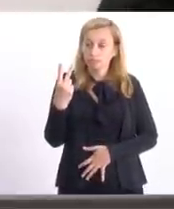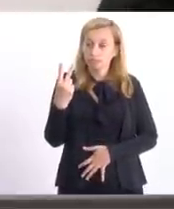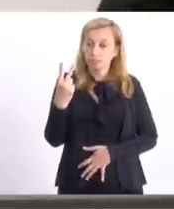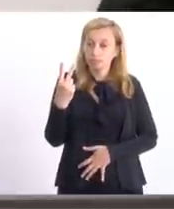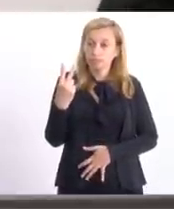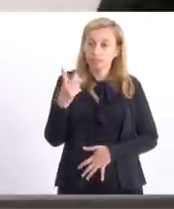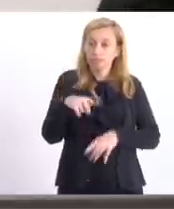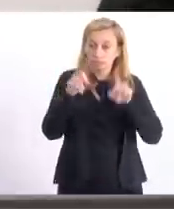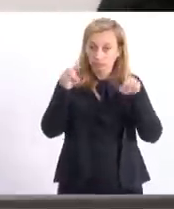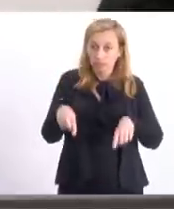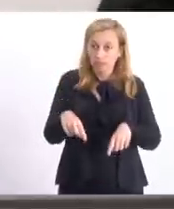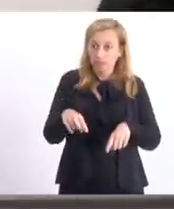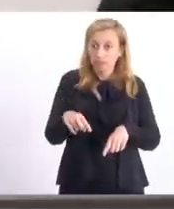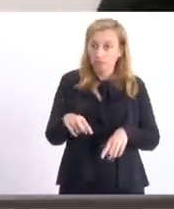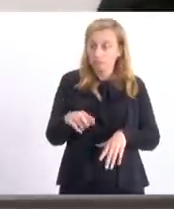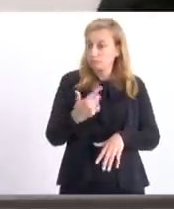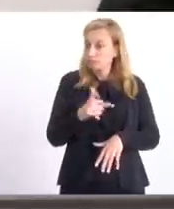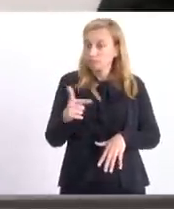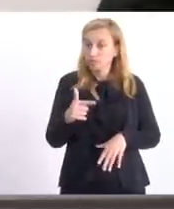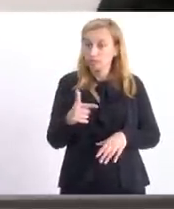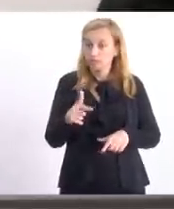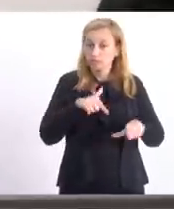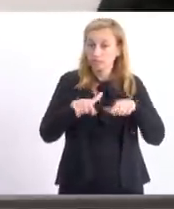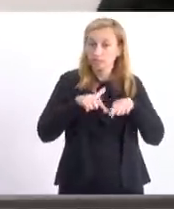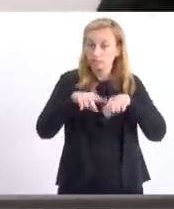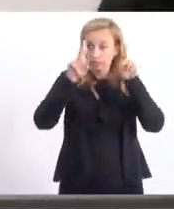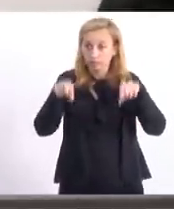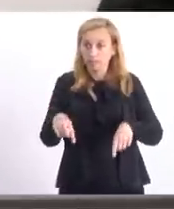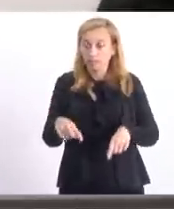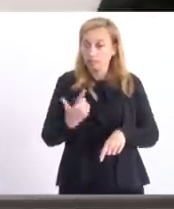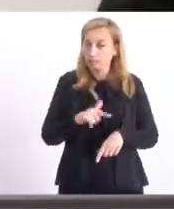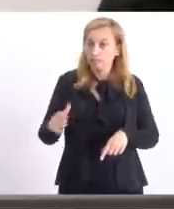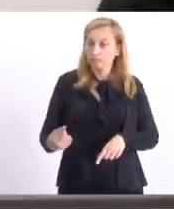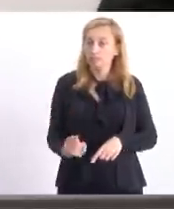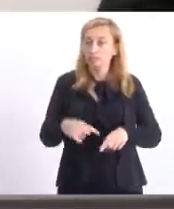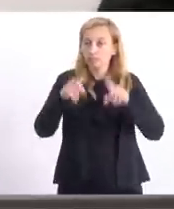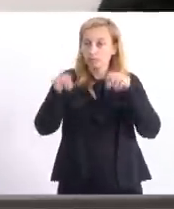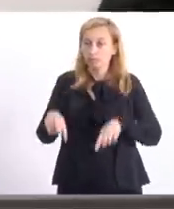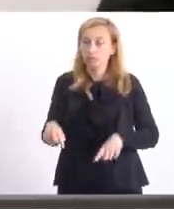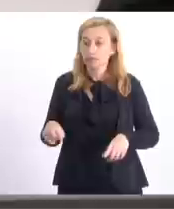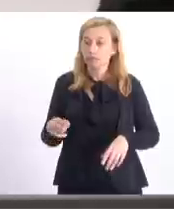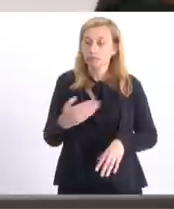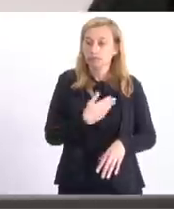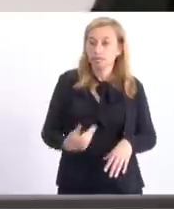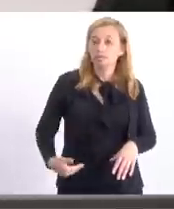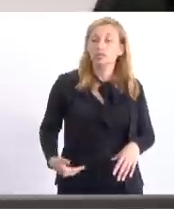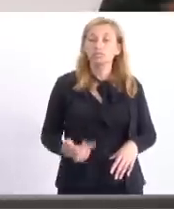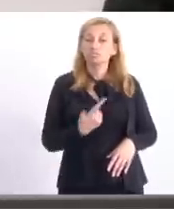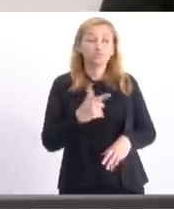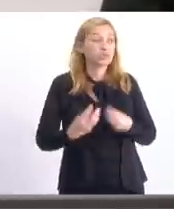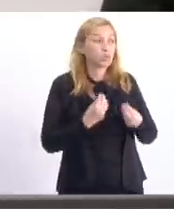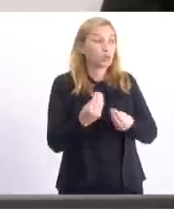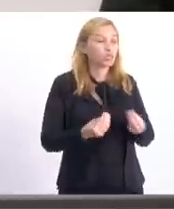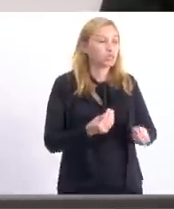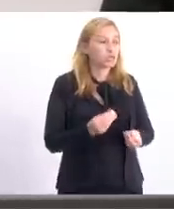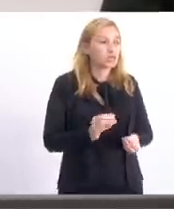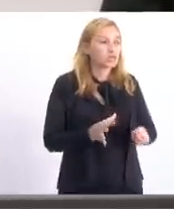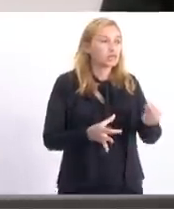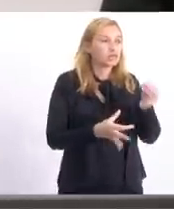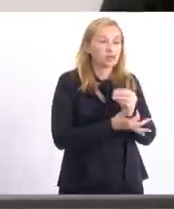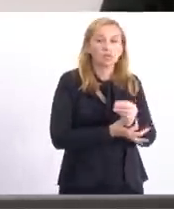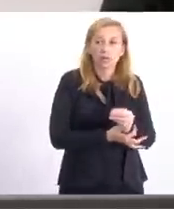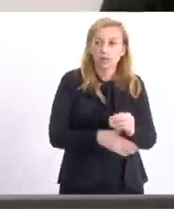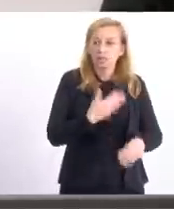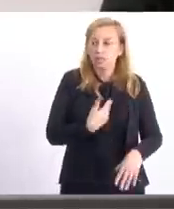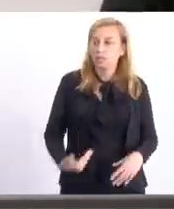os servidores, porque não existe serviço público sem servidor público. Não existe segurança pública sem policial, militar,